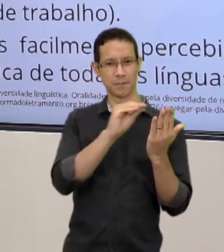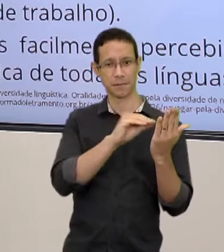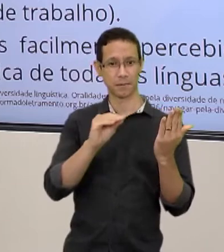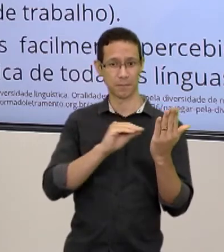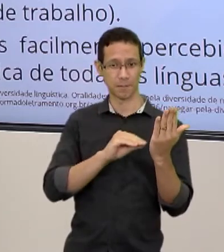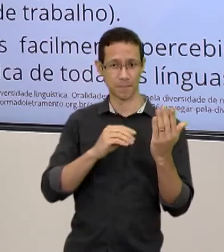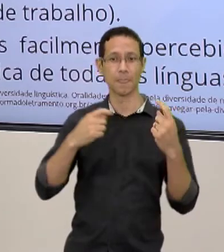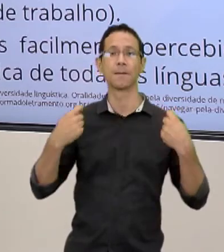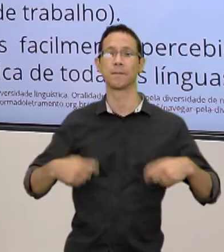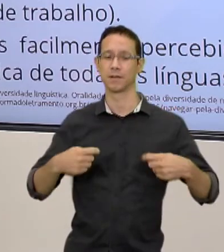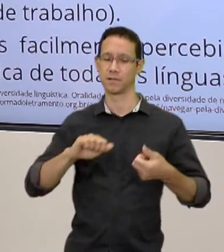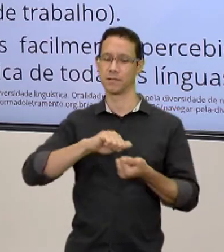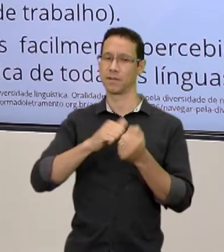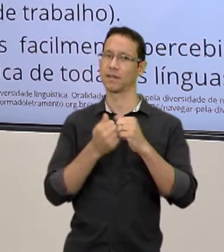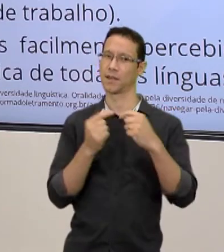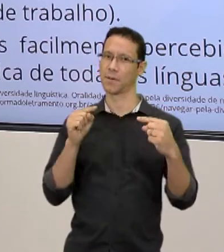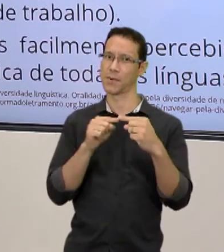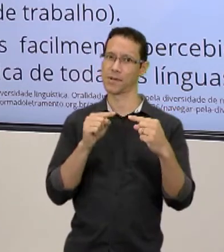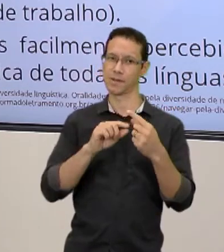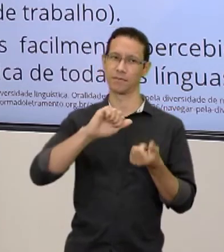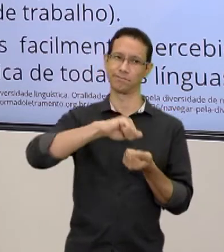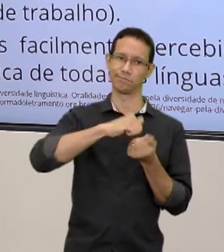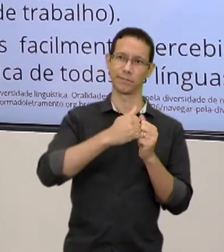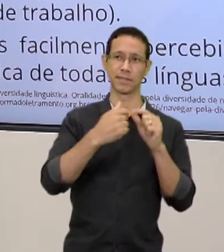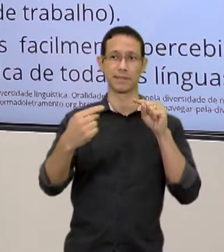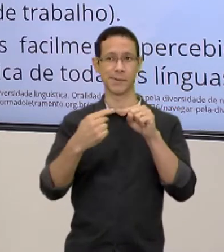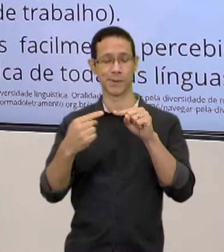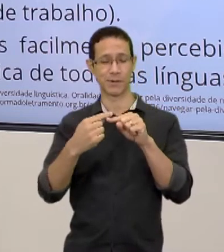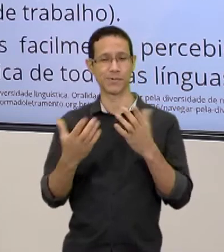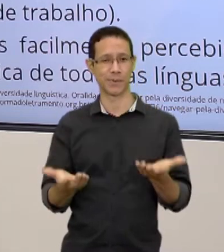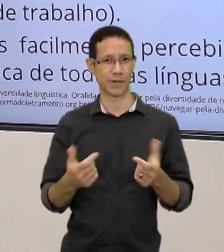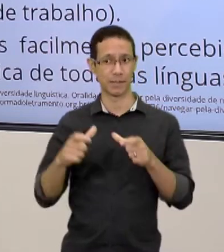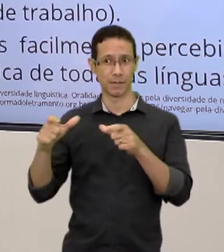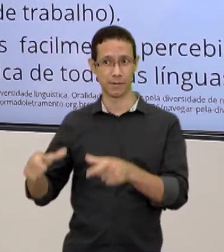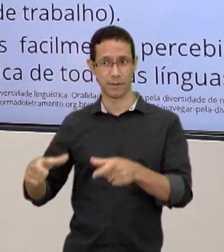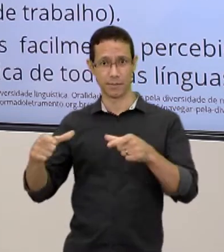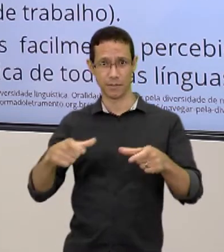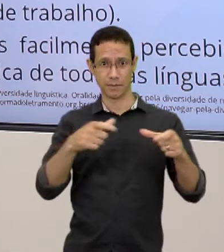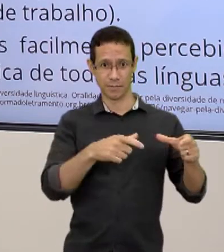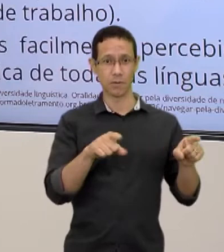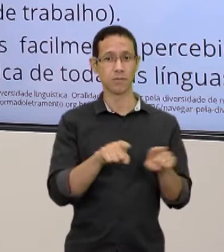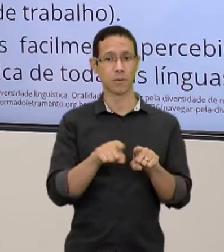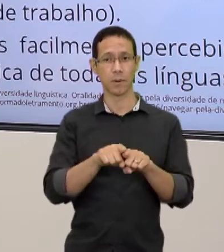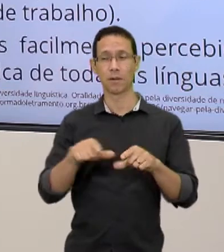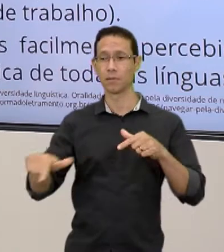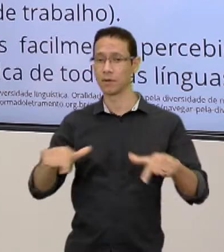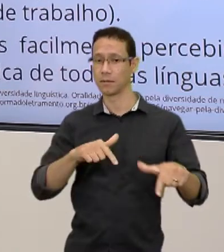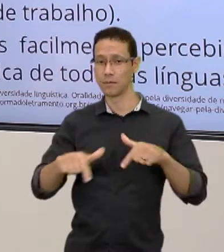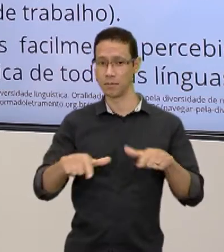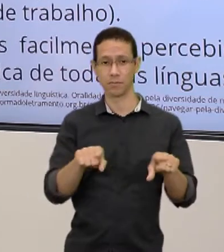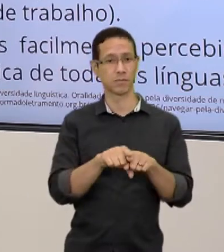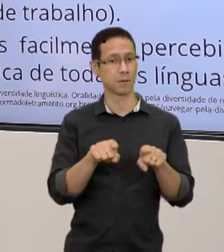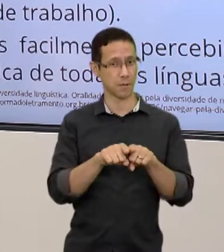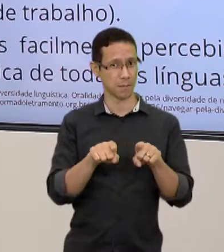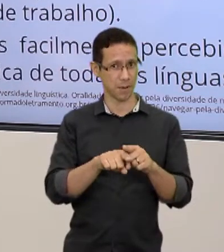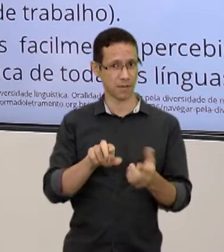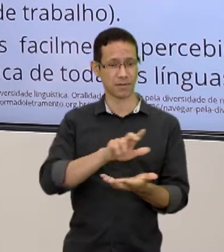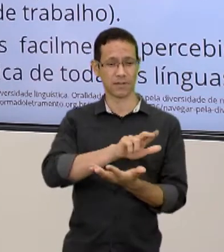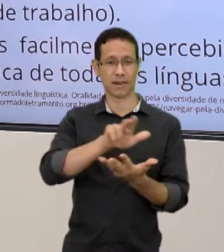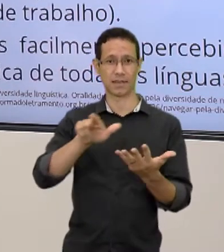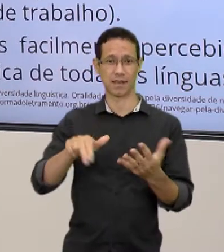das adequações. E a gente pensar também nos diversos espaços aí de trabalho, também vão ter as suas variedades.